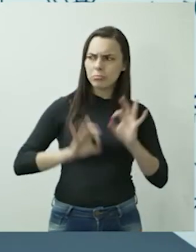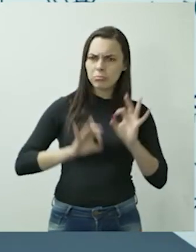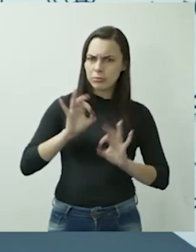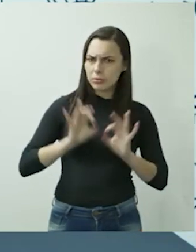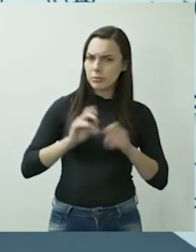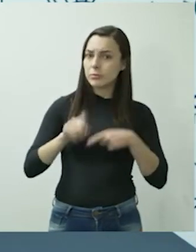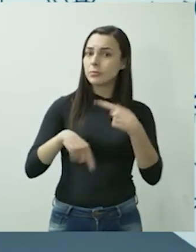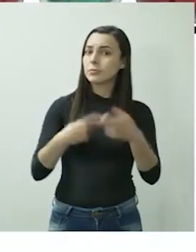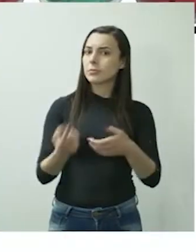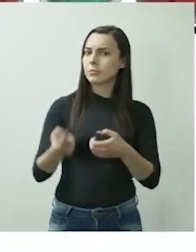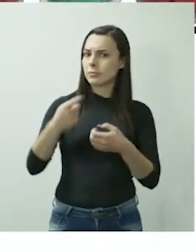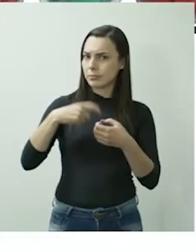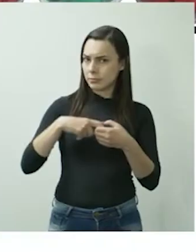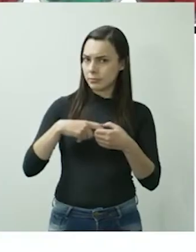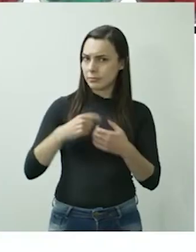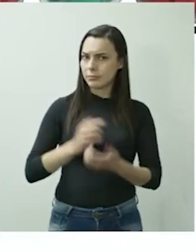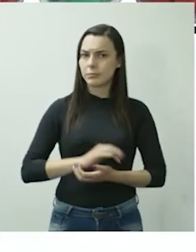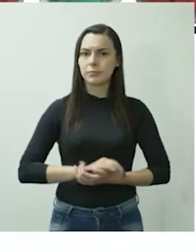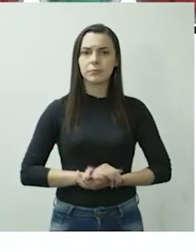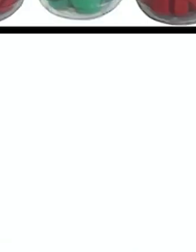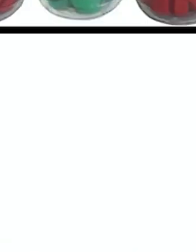isso e nós já voltamos.